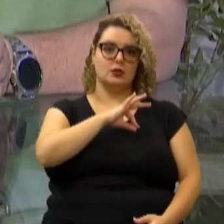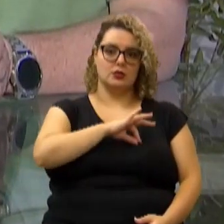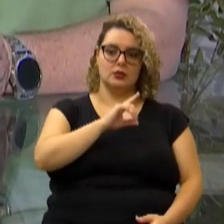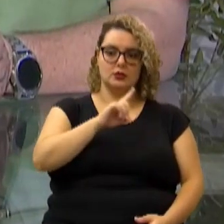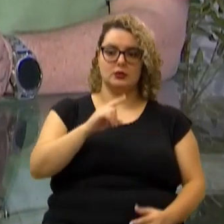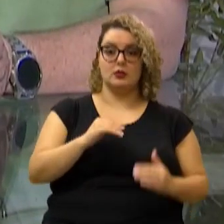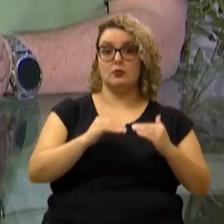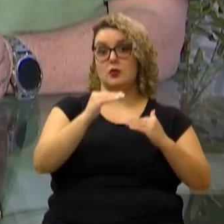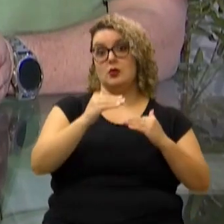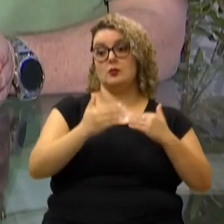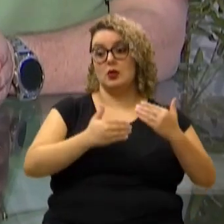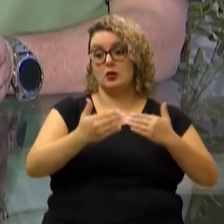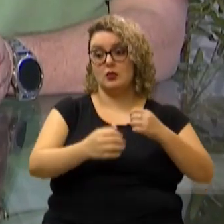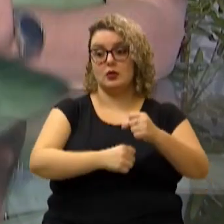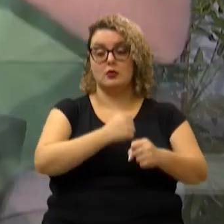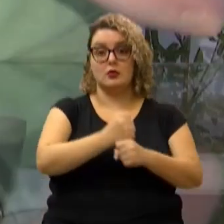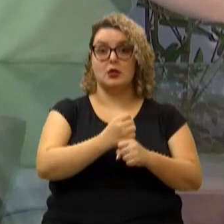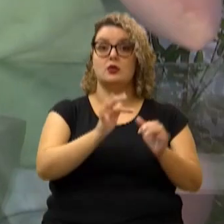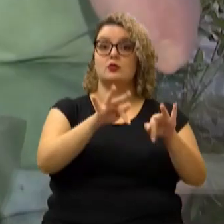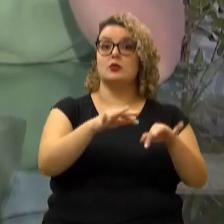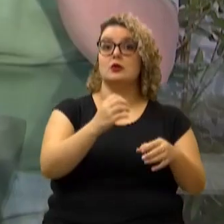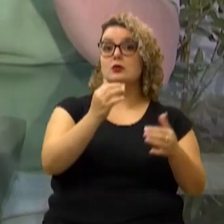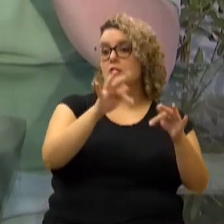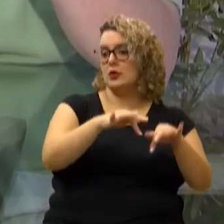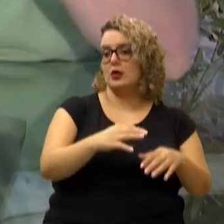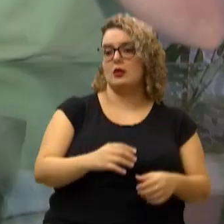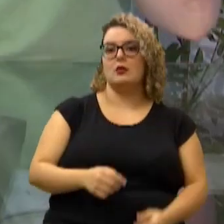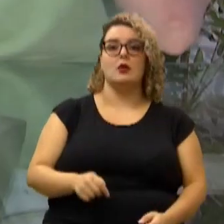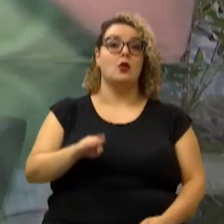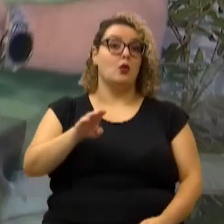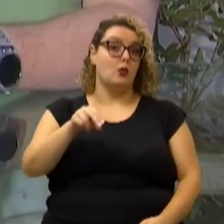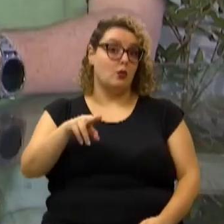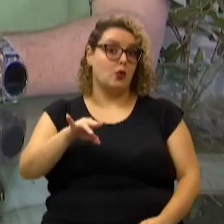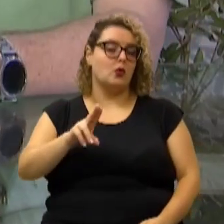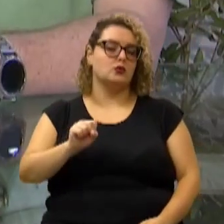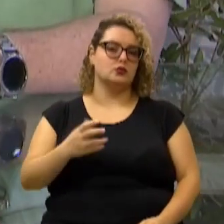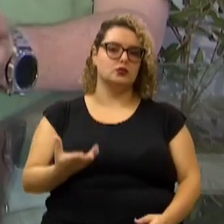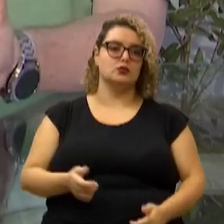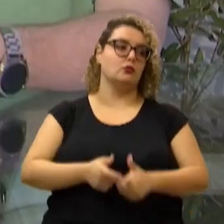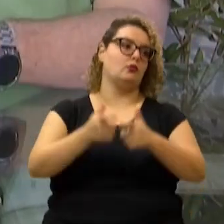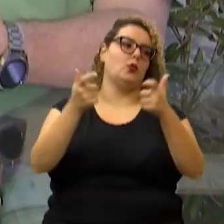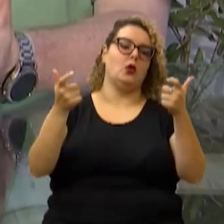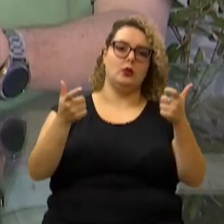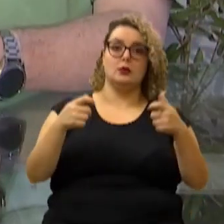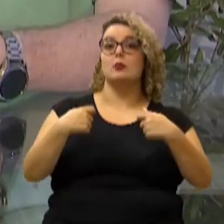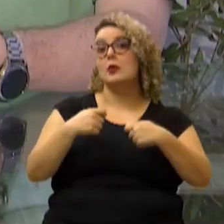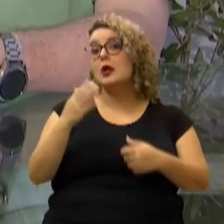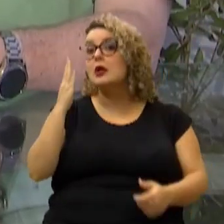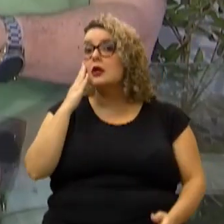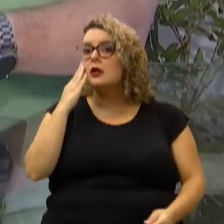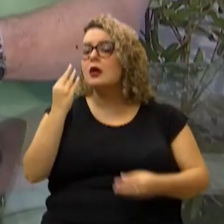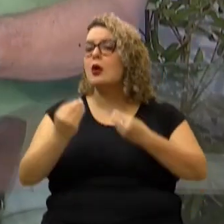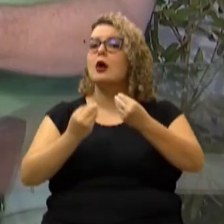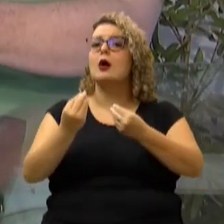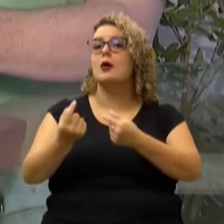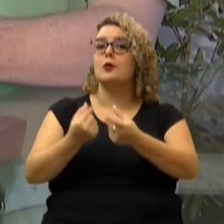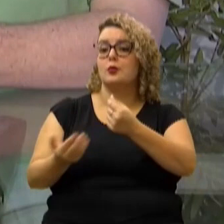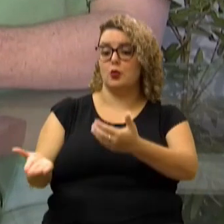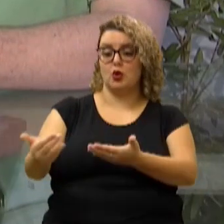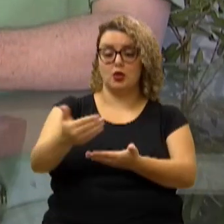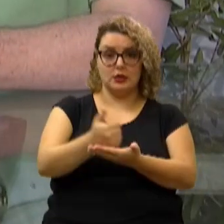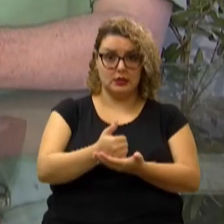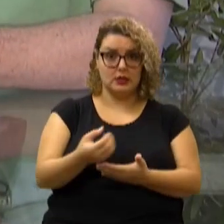tem um salário não muito alto ao longo do ano mas chega no final do ano vem aquele bônus enorme então a gente precisa entender como